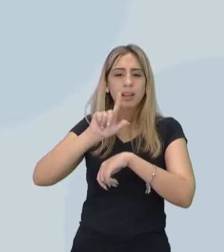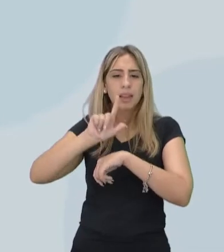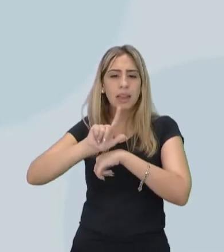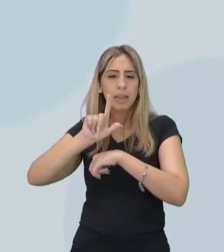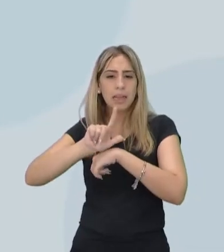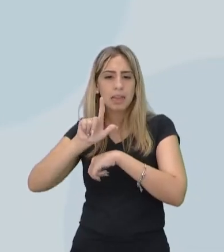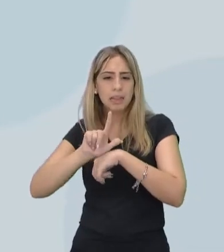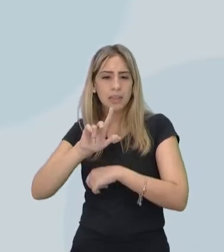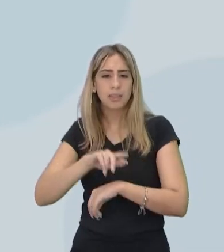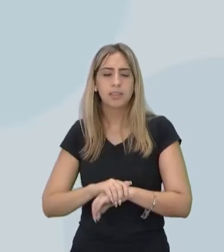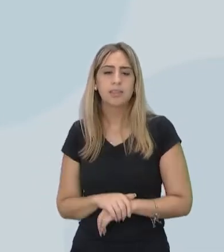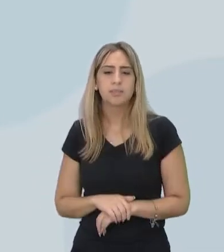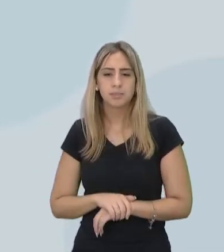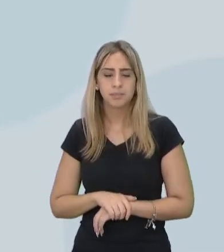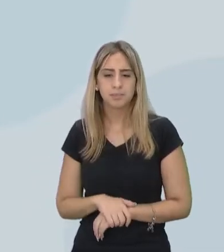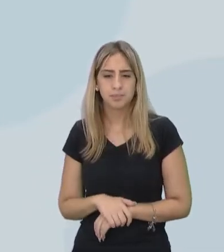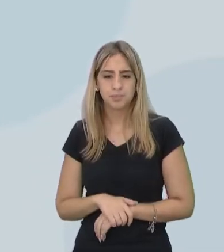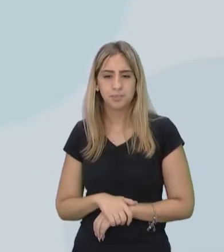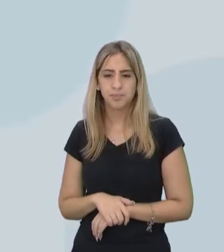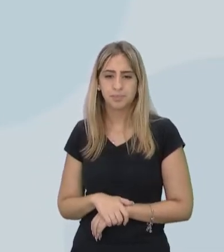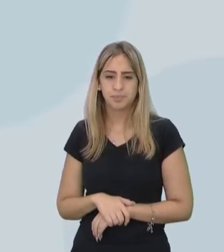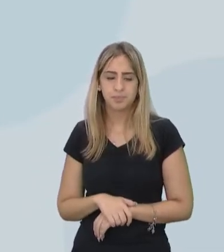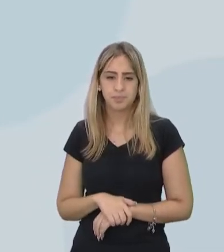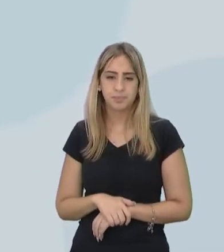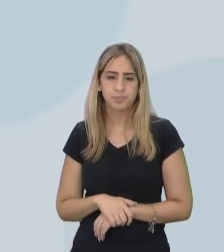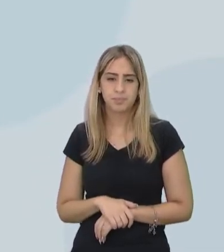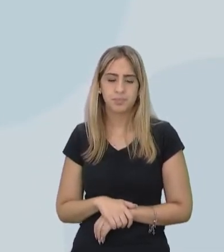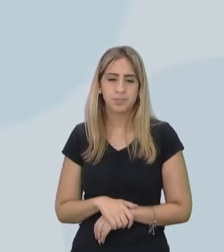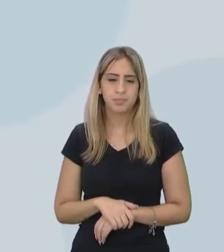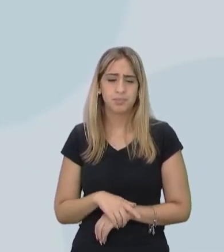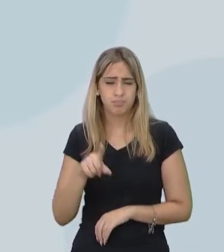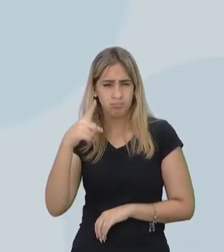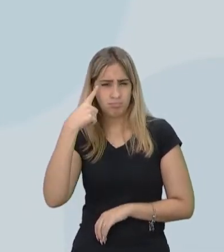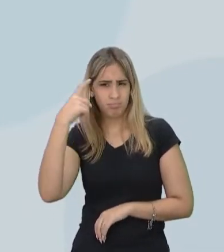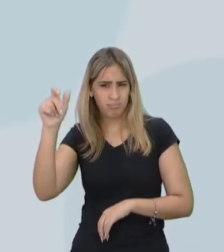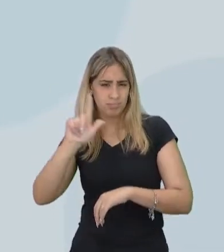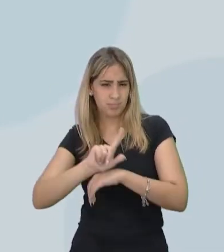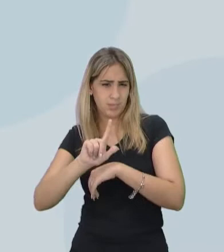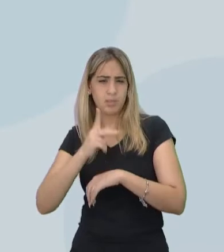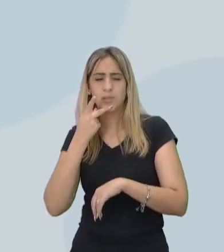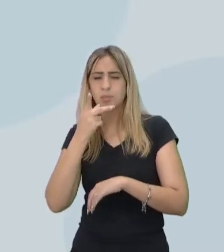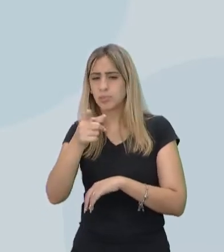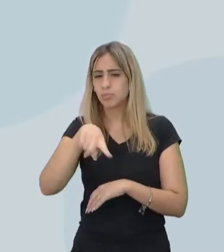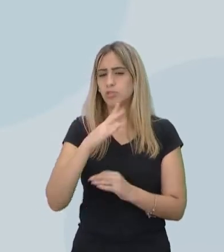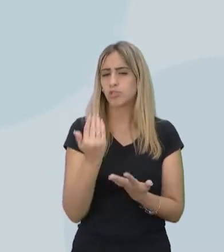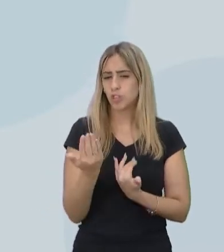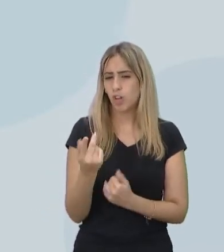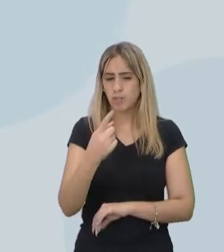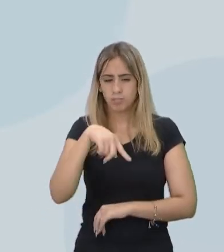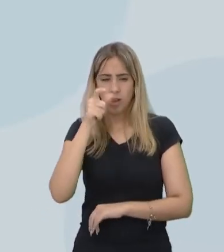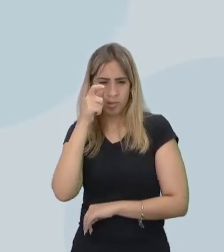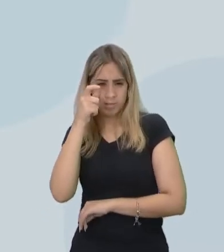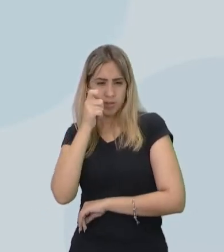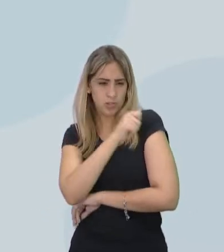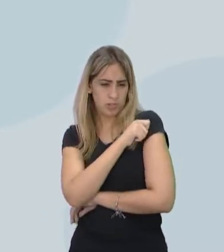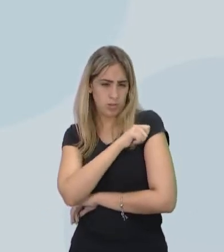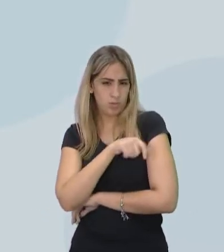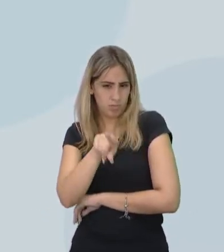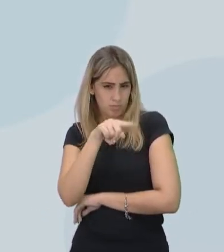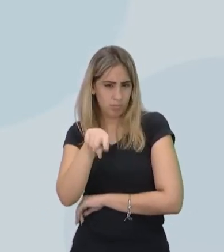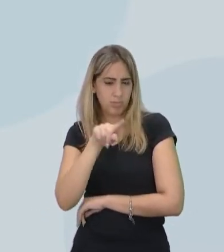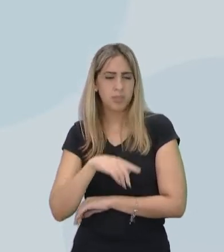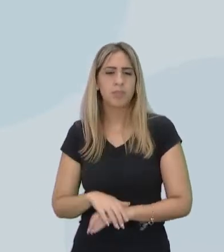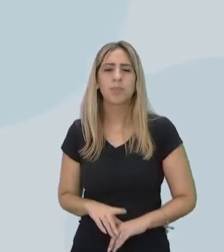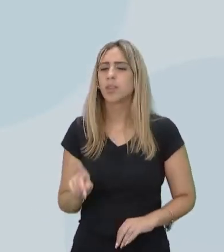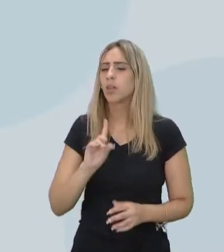bem, hein? Tá sim. E essa ideia de líder, vou dizer uma coisa até pro jovem que está acompanhando. Veja só,